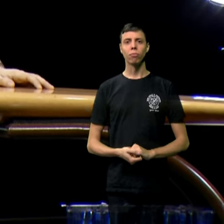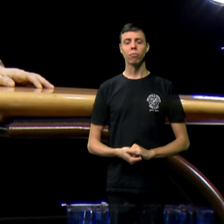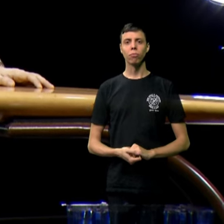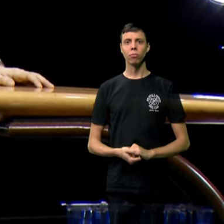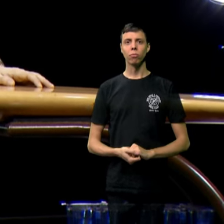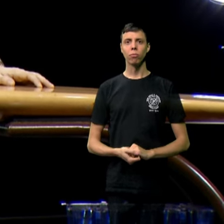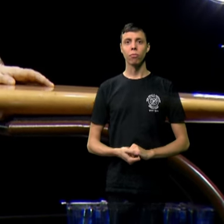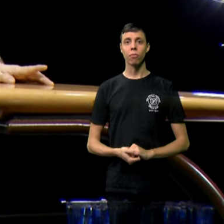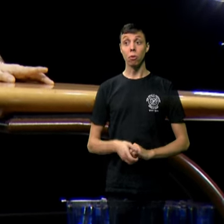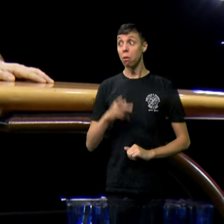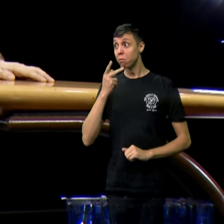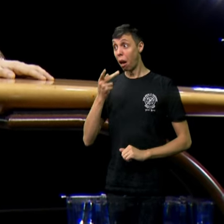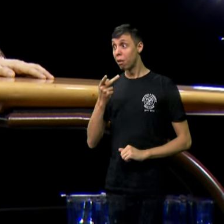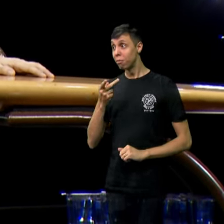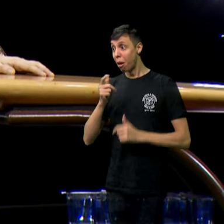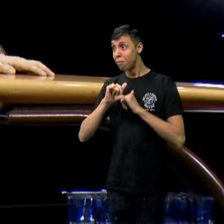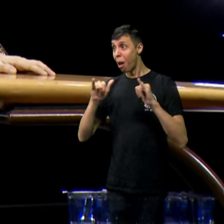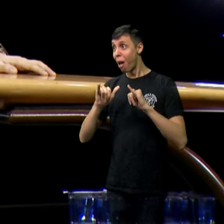Fale aleluia.